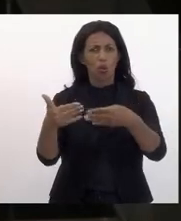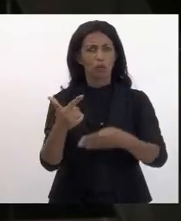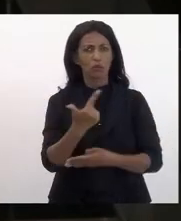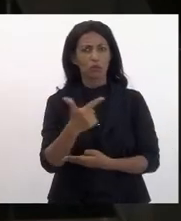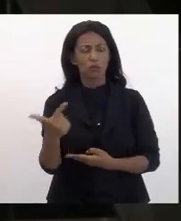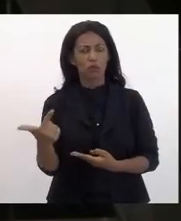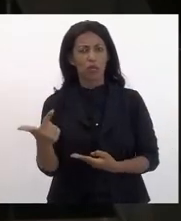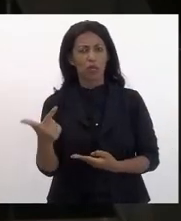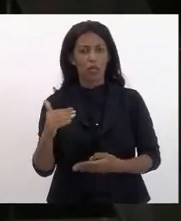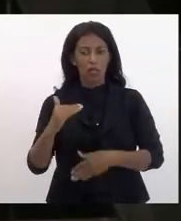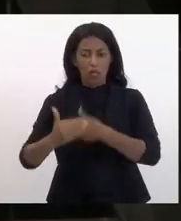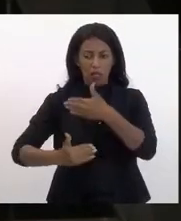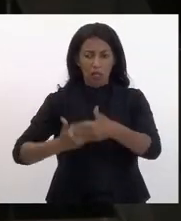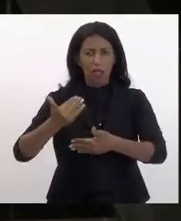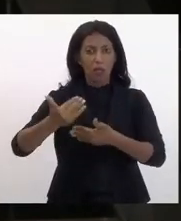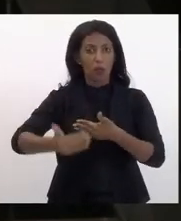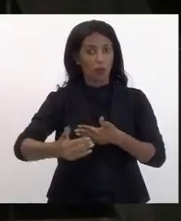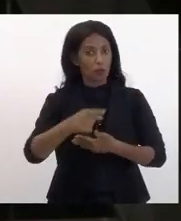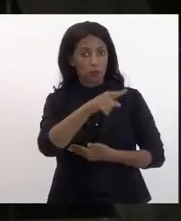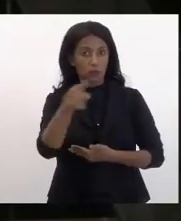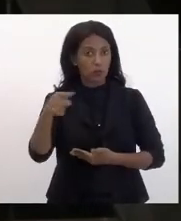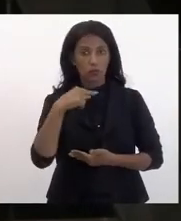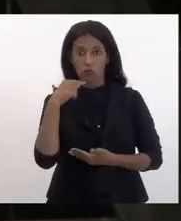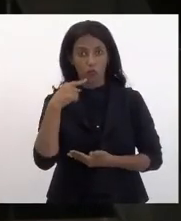E o próximo passo, não duvidem,